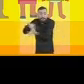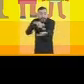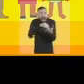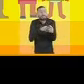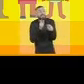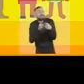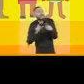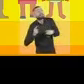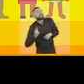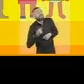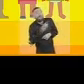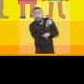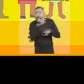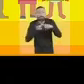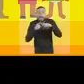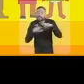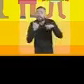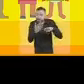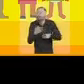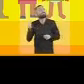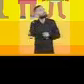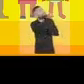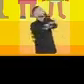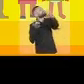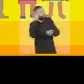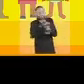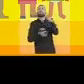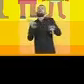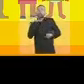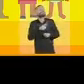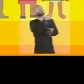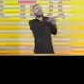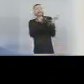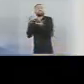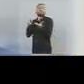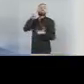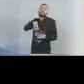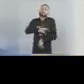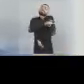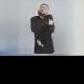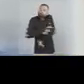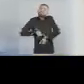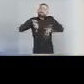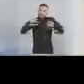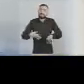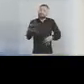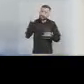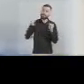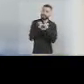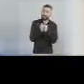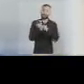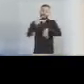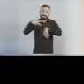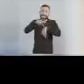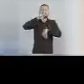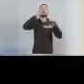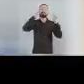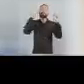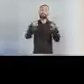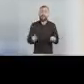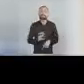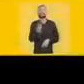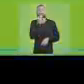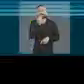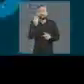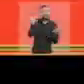precisam Nas pequenas cidades Do interior do país Não fiquem sem atendimento digno Vamos juntos Fazer um Brasil de paz E